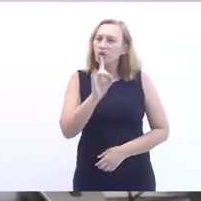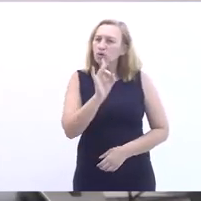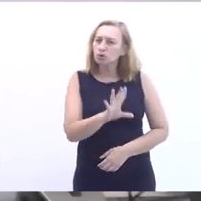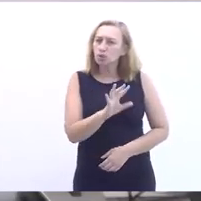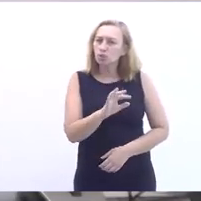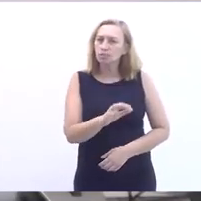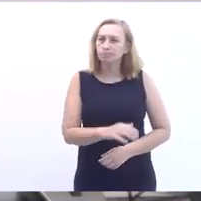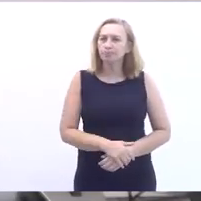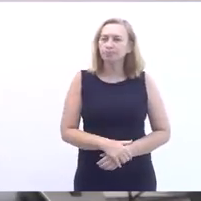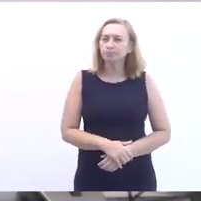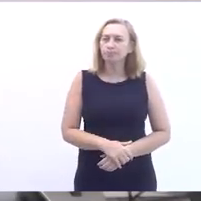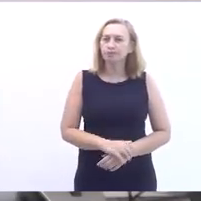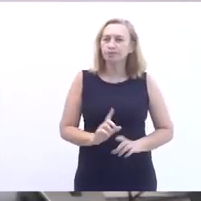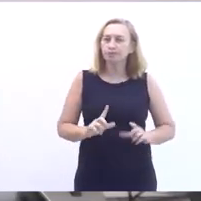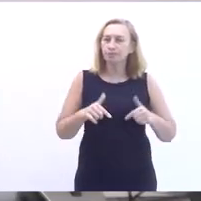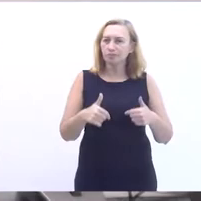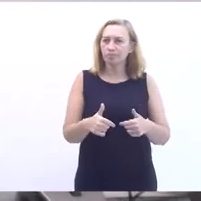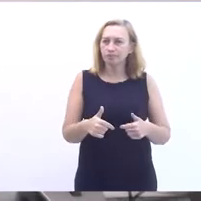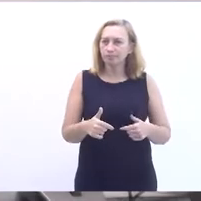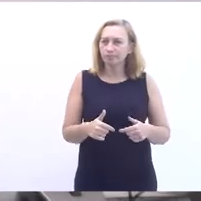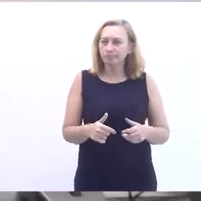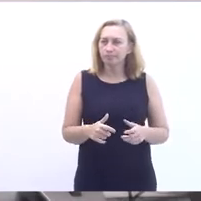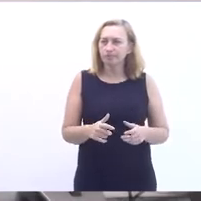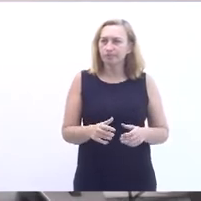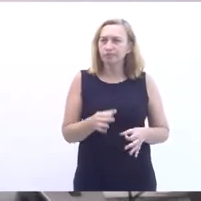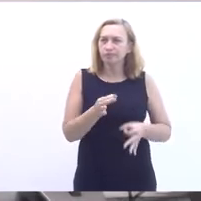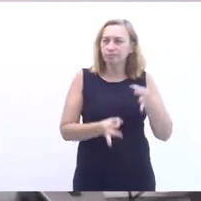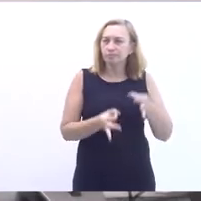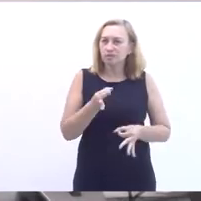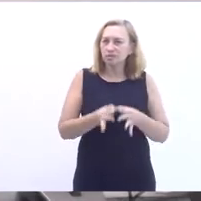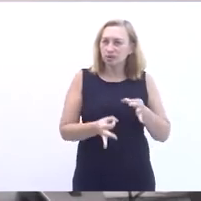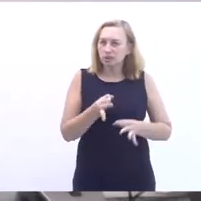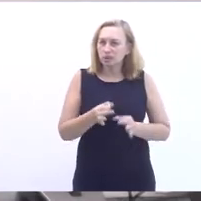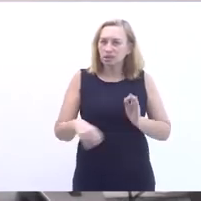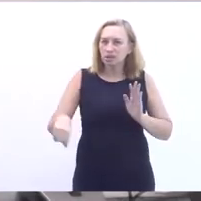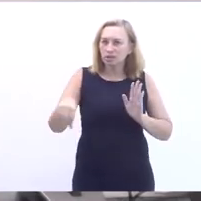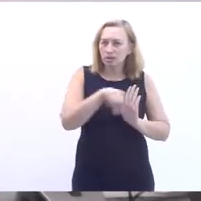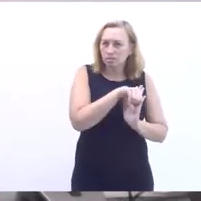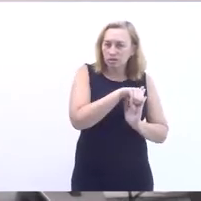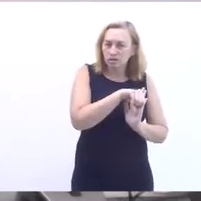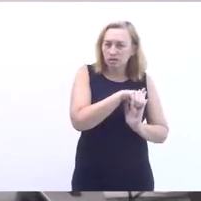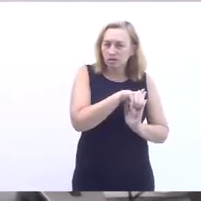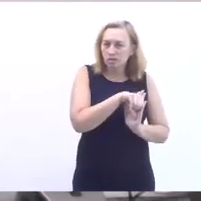somente atuar nas trincheiras na da Justiça Criminal a&e